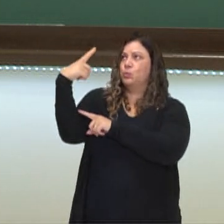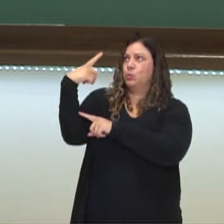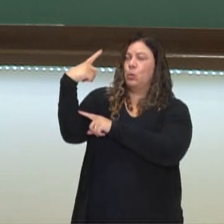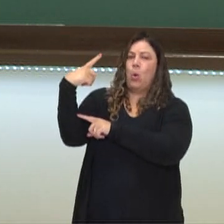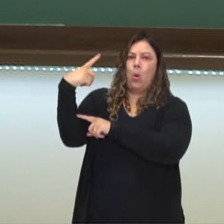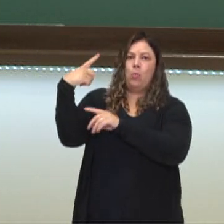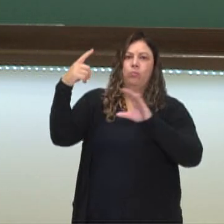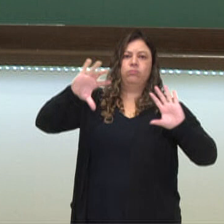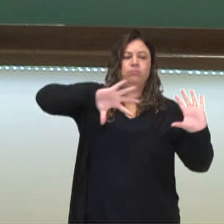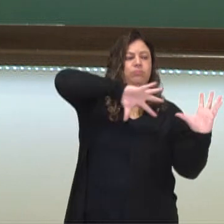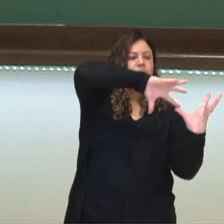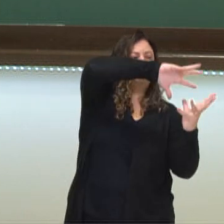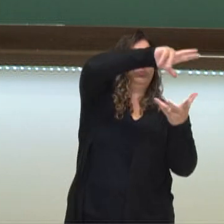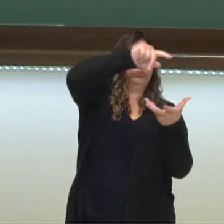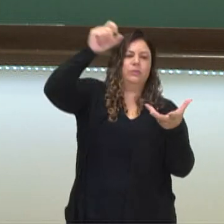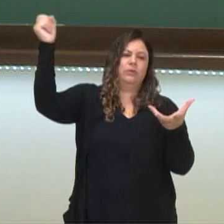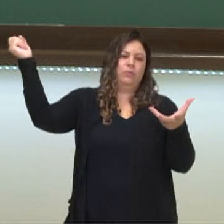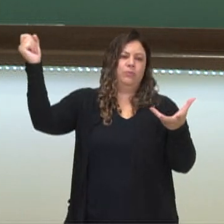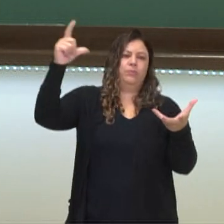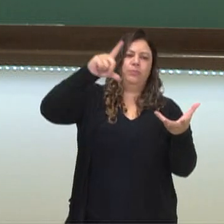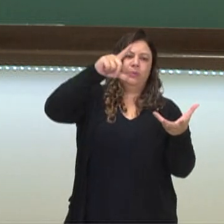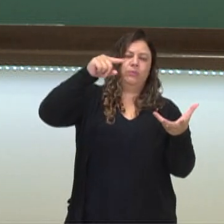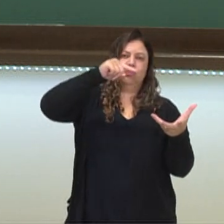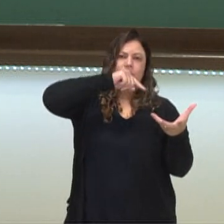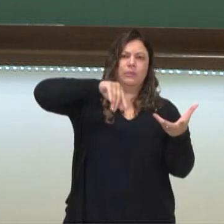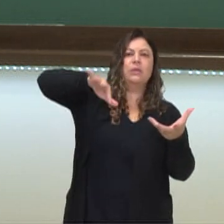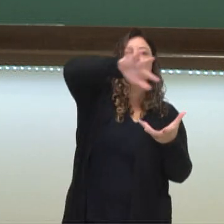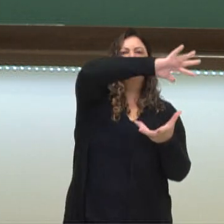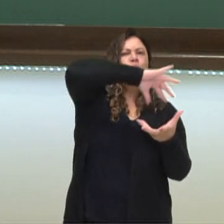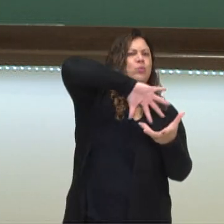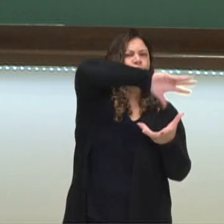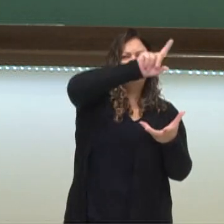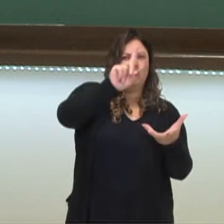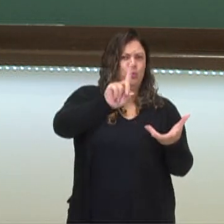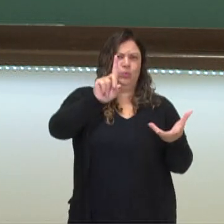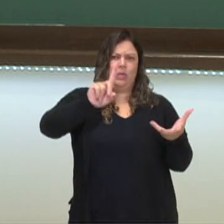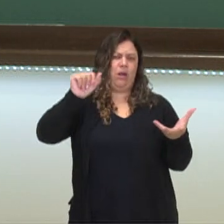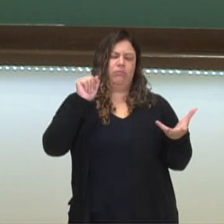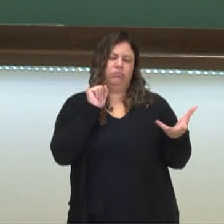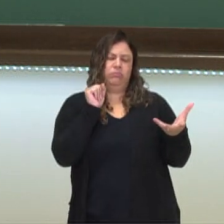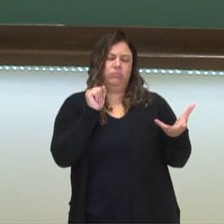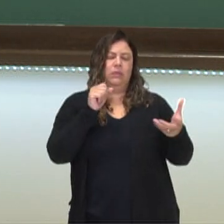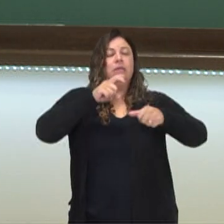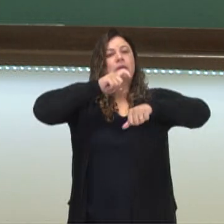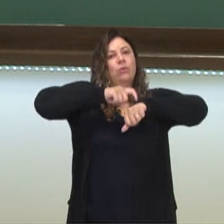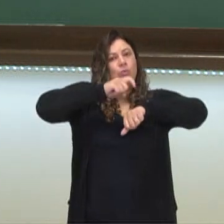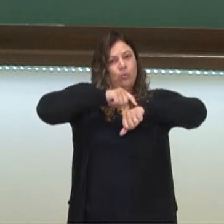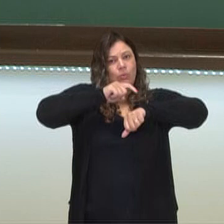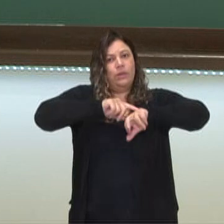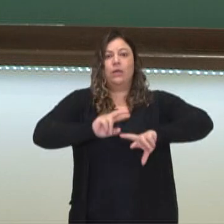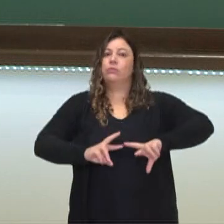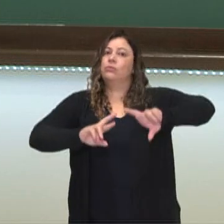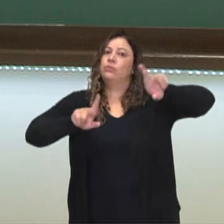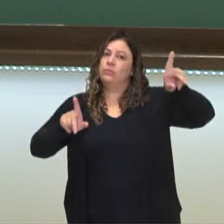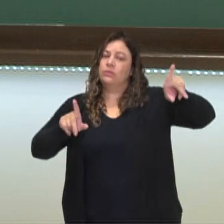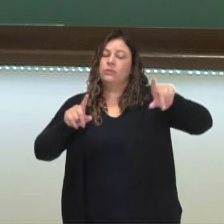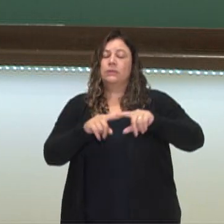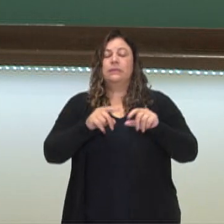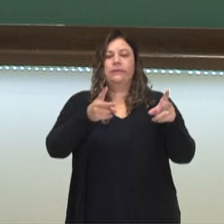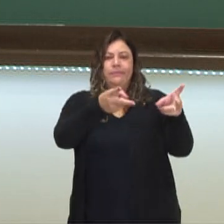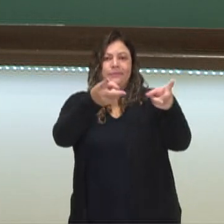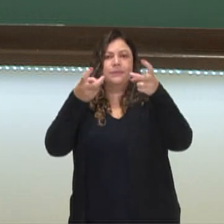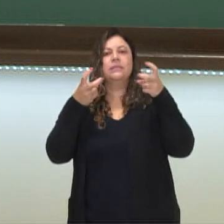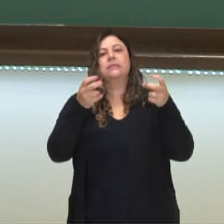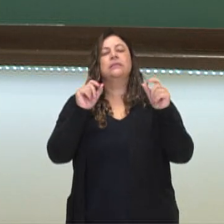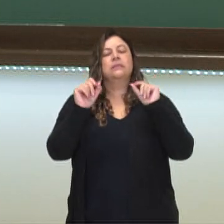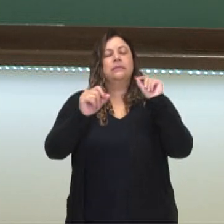iluminar o nosso planeta simultaneamente, todo ele ao mesmo tempo. Então, quando a gente fala em fusos horários, nós percebemos que o nosso planeta